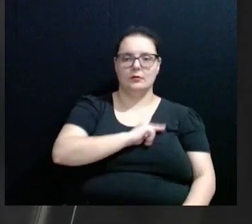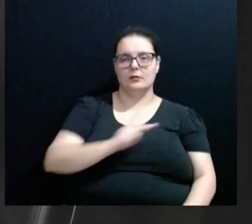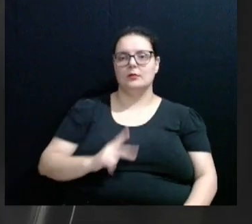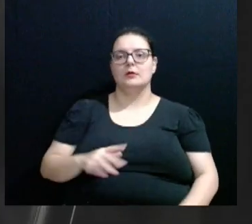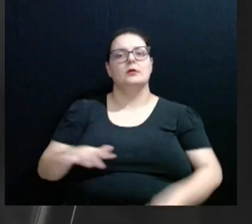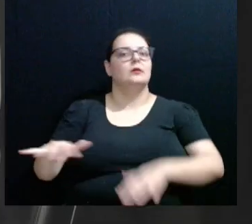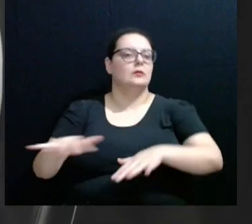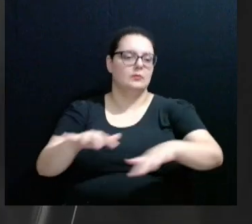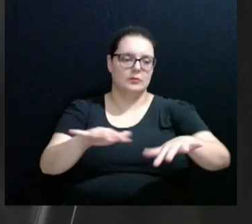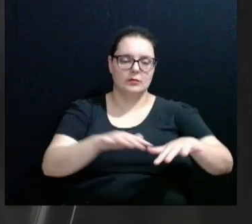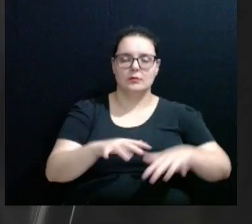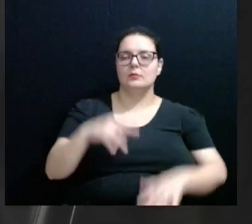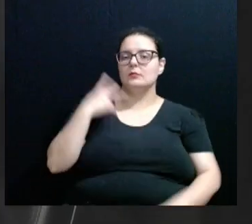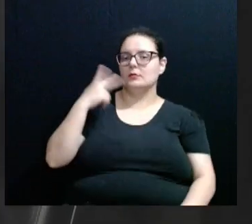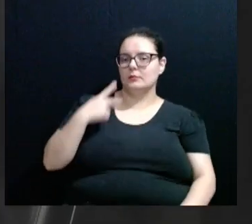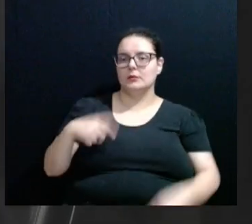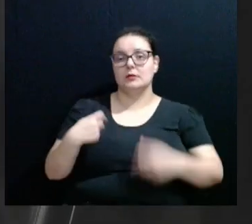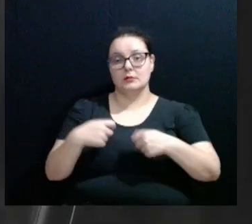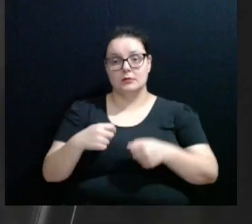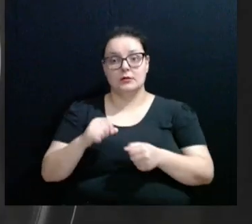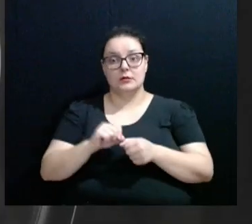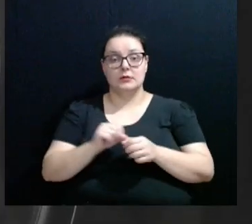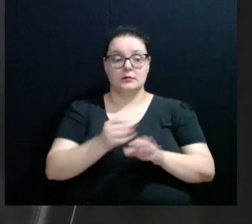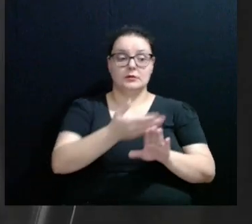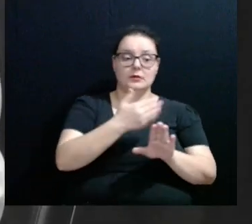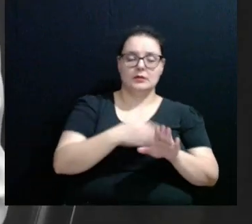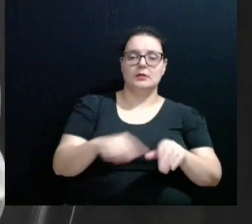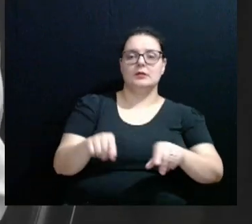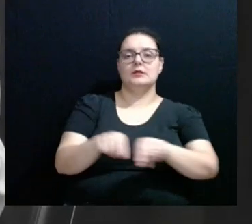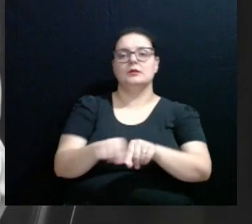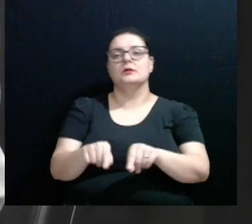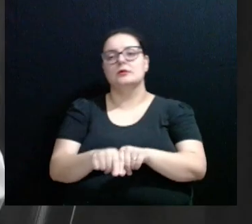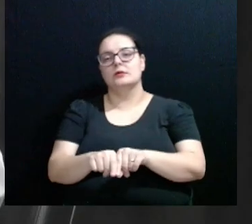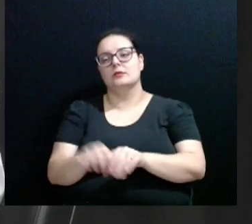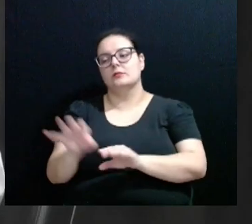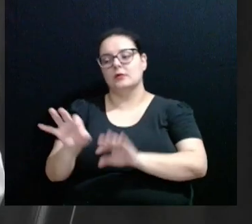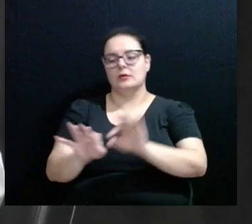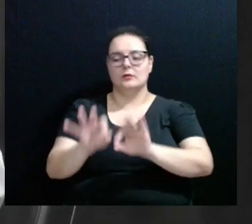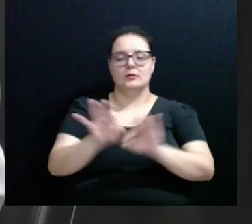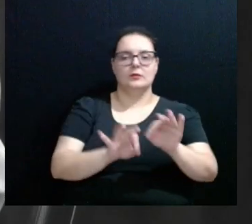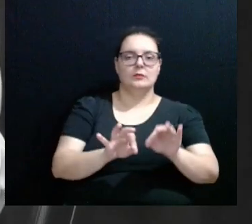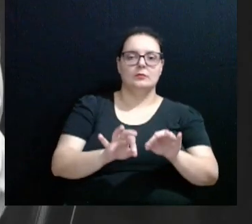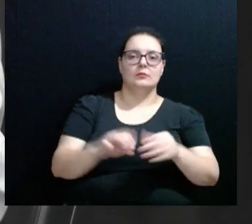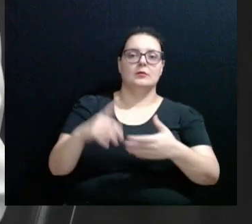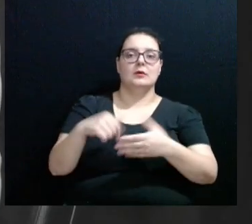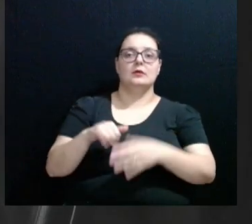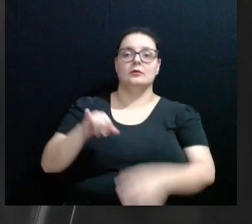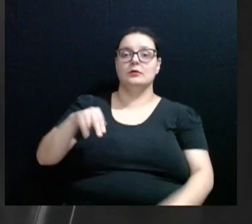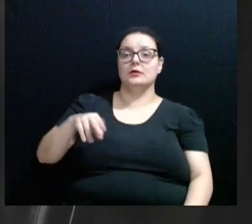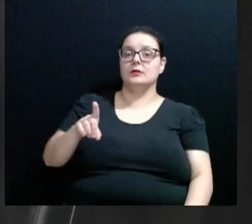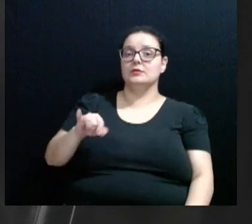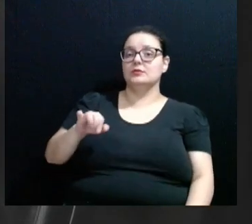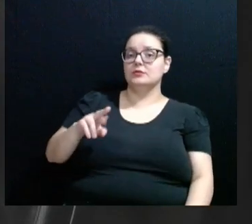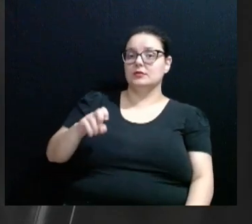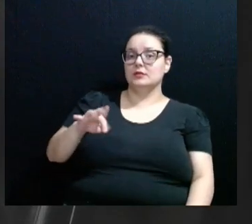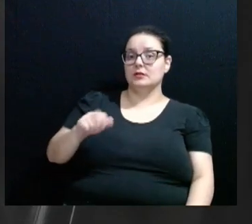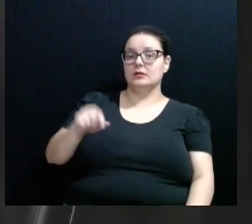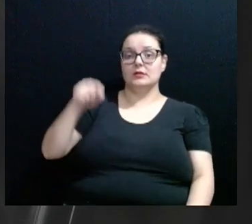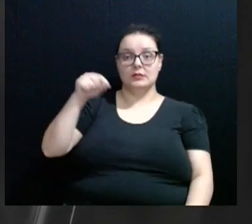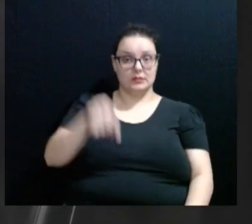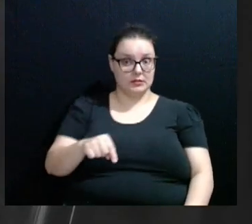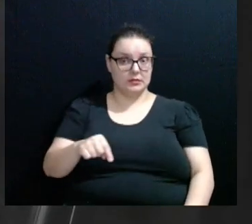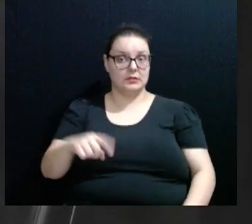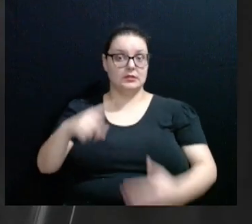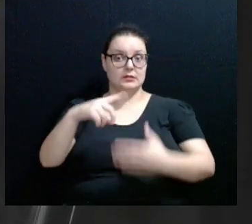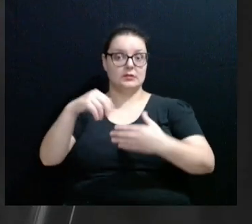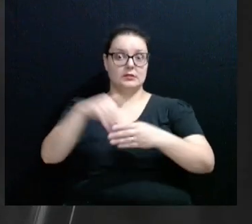política que a gente teve que fazer nos bastidores e, ao mesmo tempo, organizar uma eleição indireta. E nessa eleição indireta